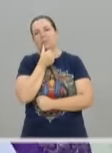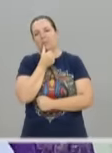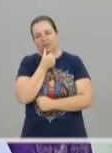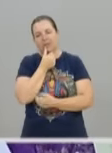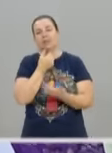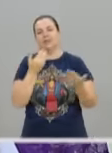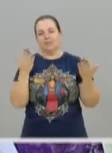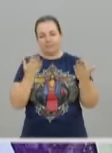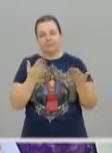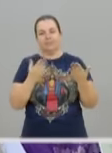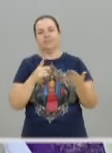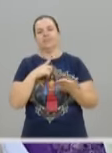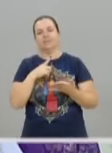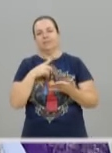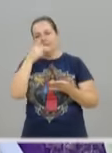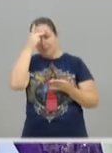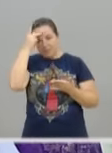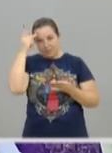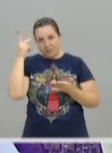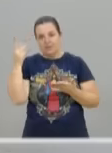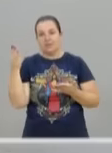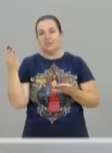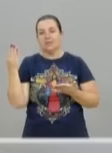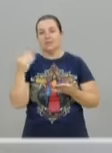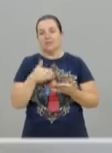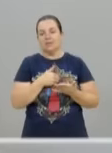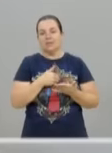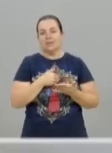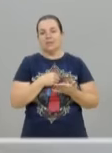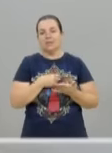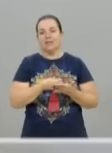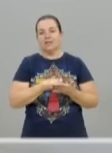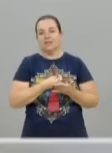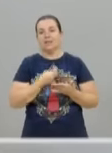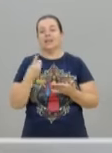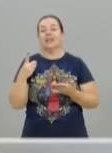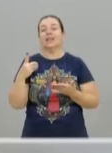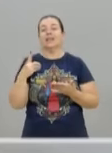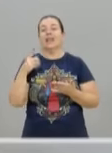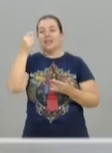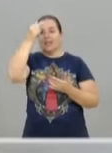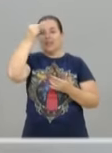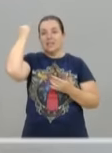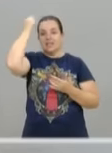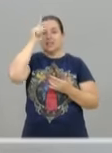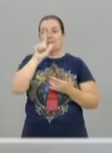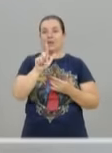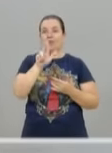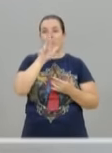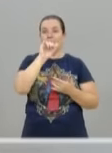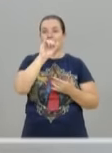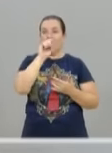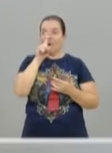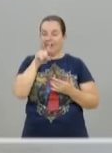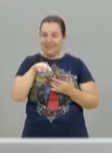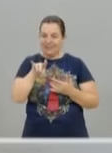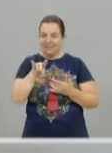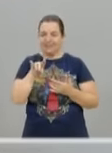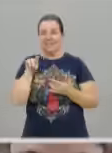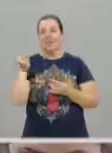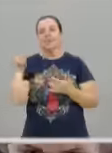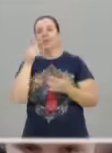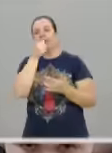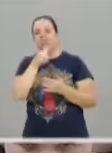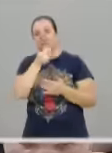traz pessoas aqui que já chegaram pasm São Lu Maranhão gente que tá aqui pro retiro de